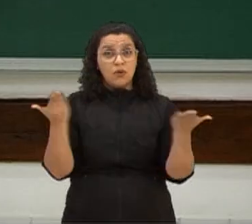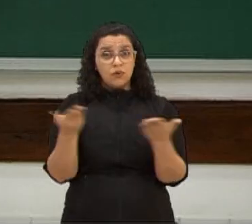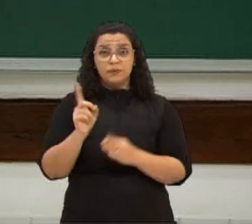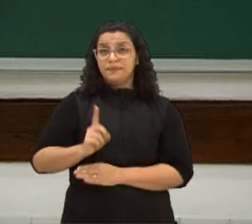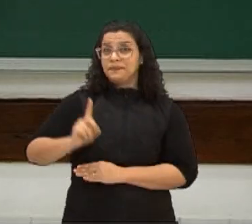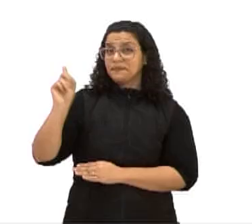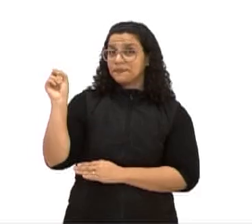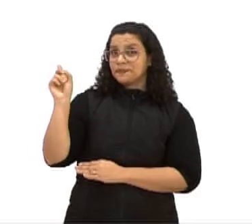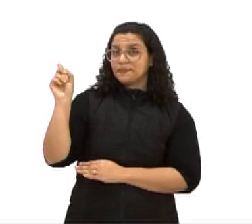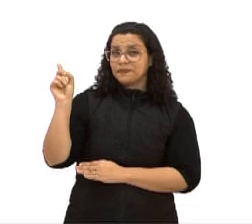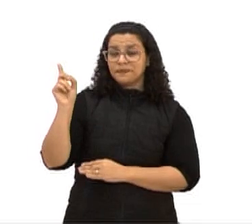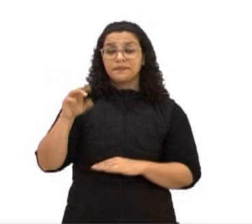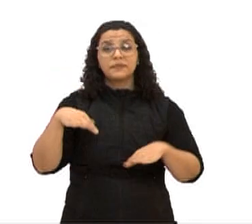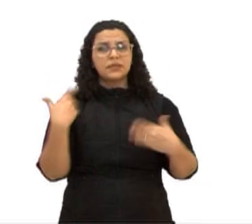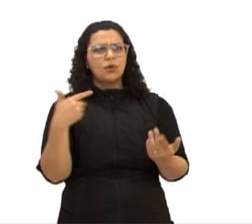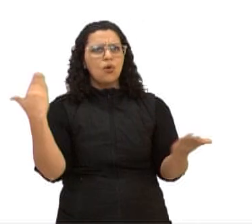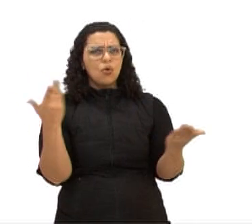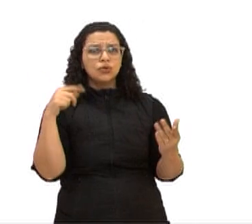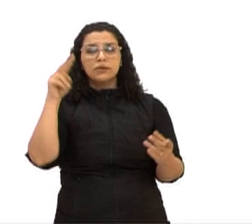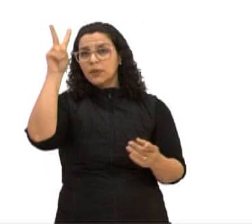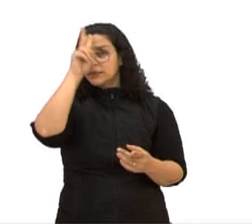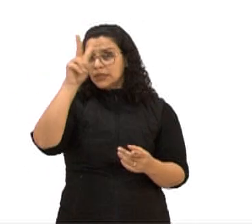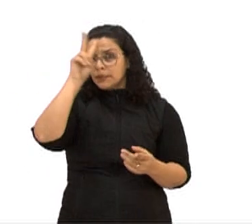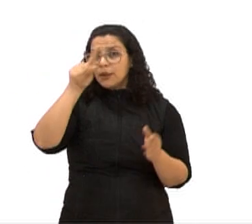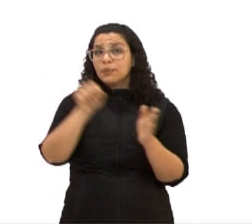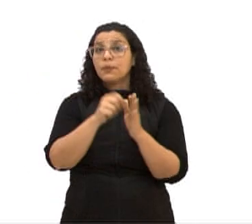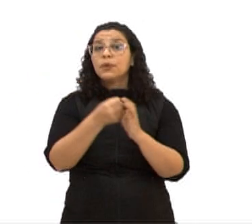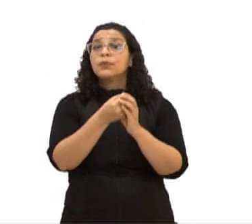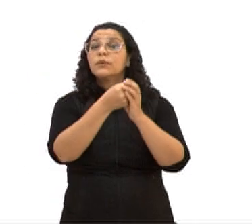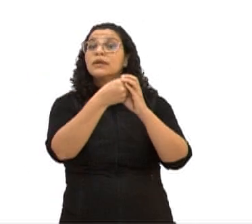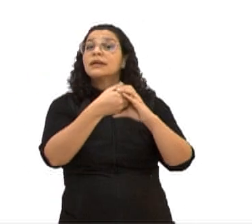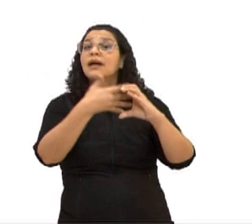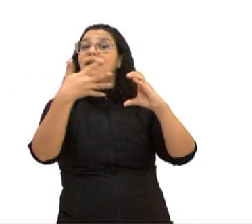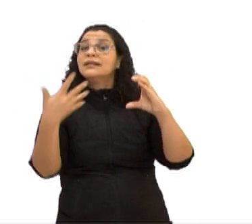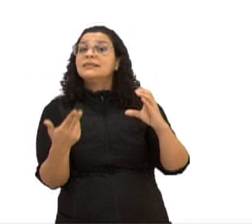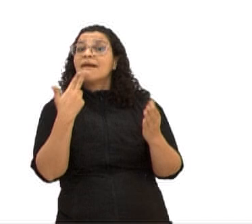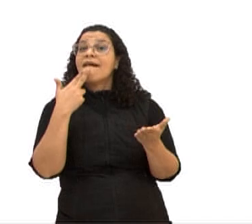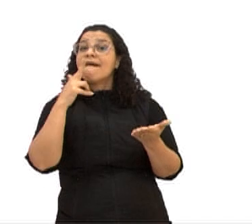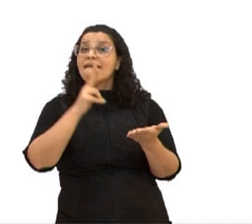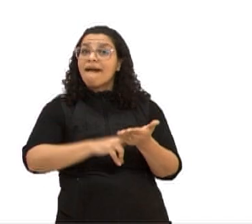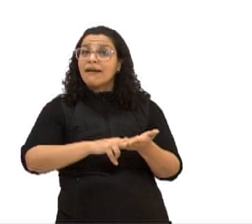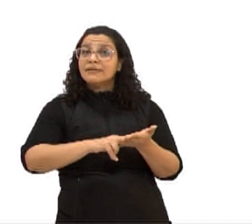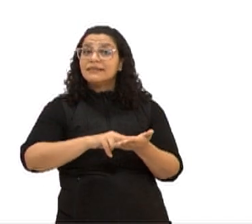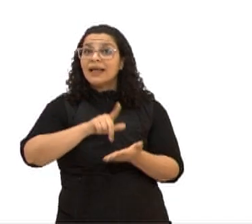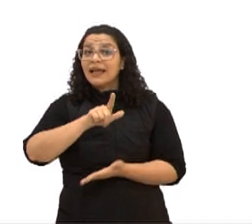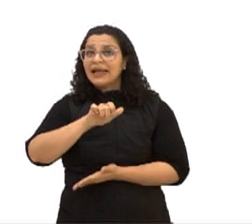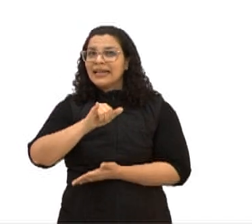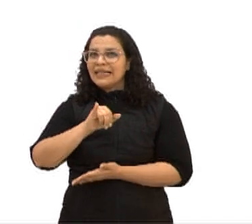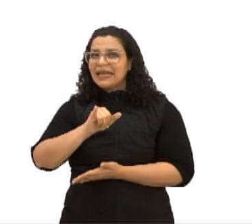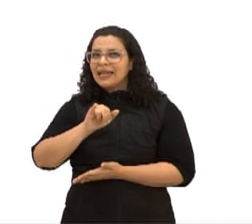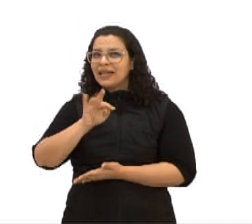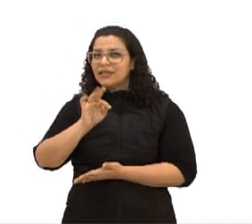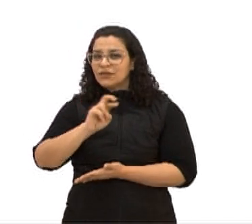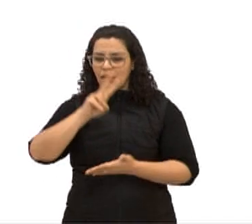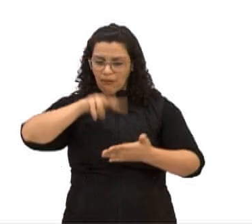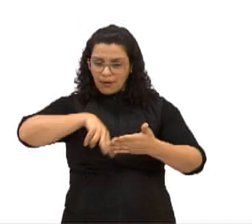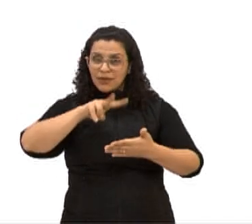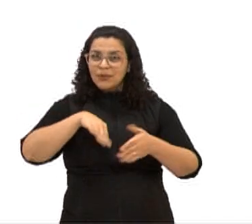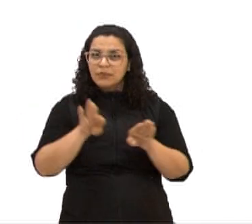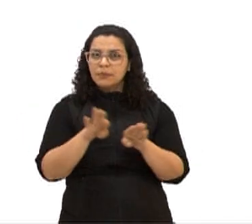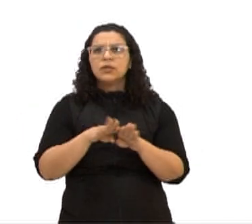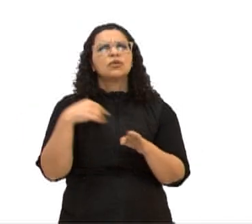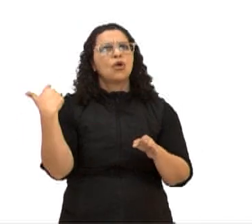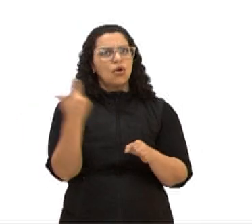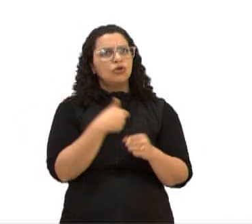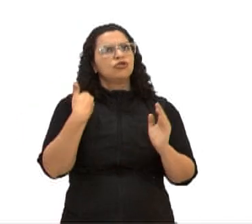hoje. Nós vamos relembrar as características do gênero carta do leitor. Nós já trabalhamos carta do leitor,